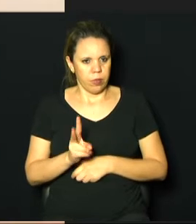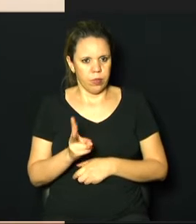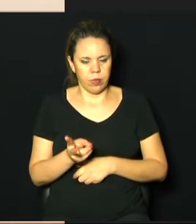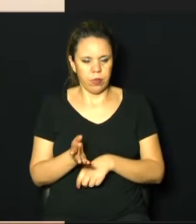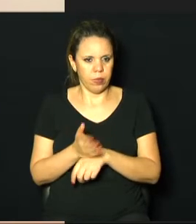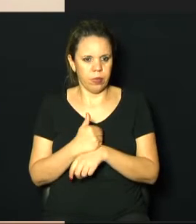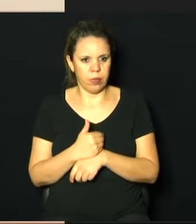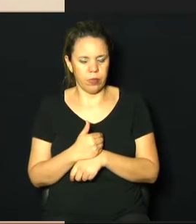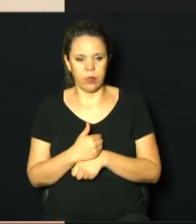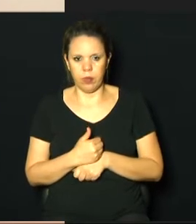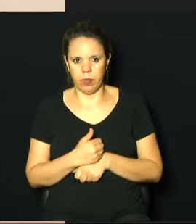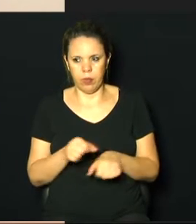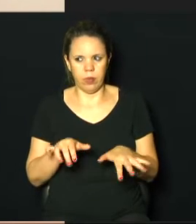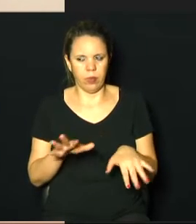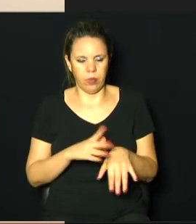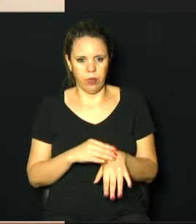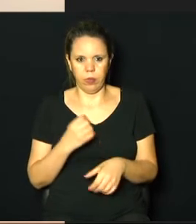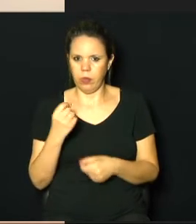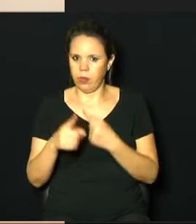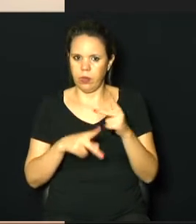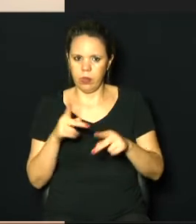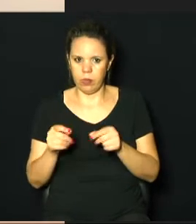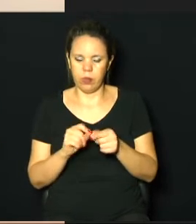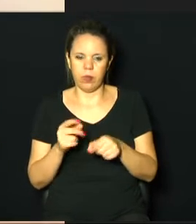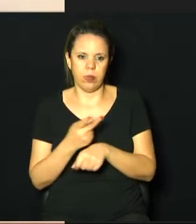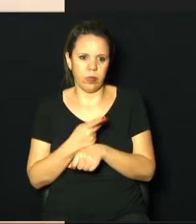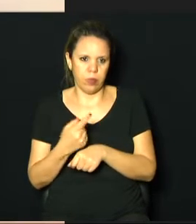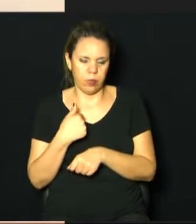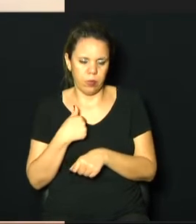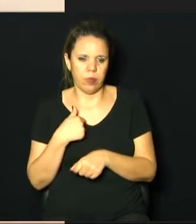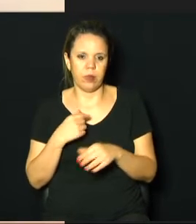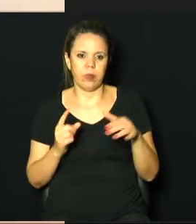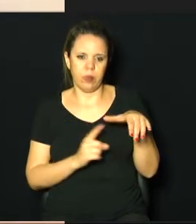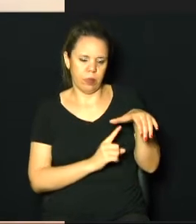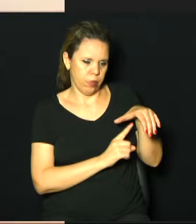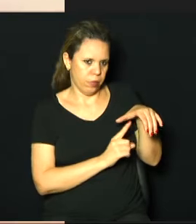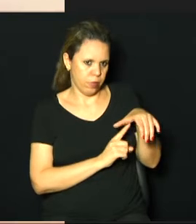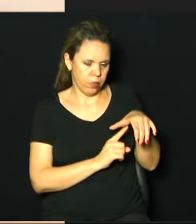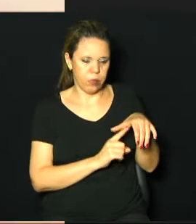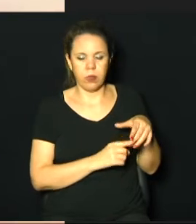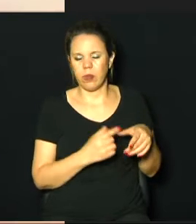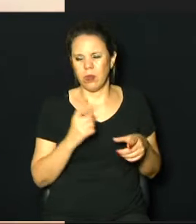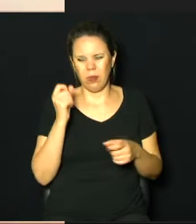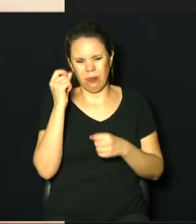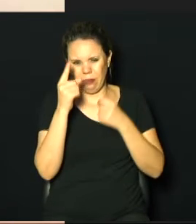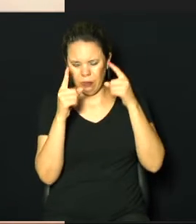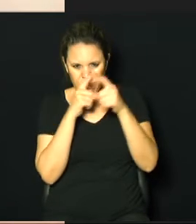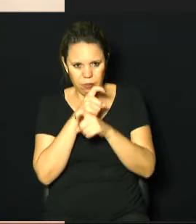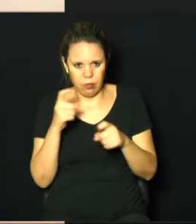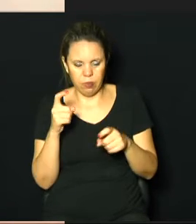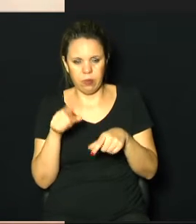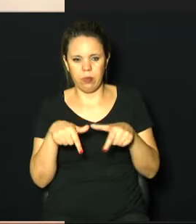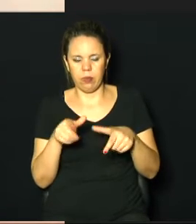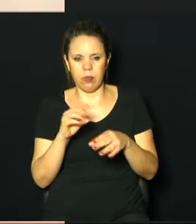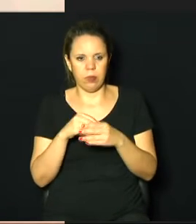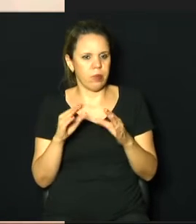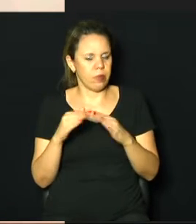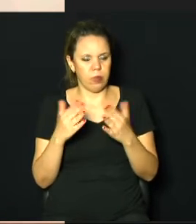mesmo antes, né, da pandemia, já existiam algumas pessoas que me procuravam no consultório que tinham um pouco de dificuldade para trabalhar, né, em